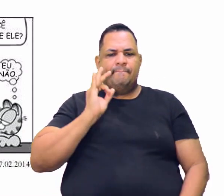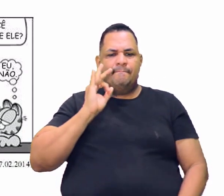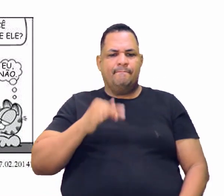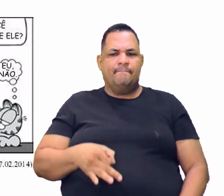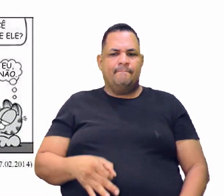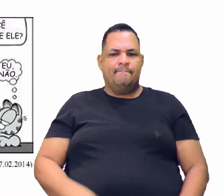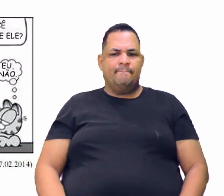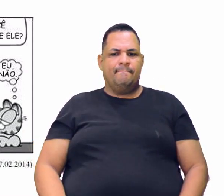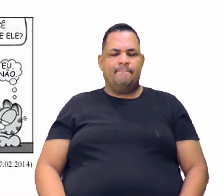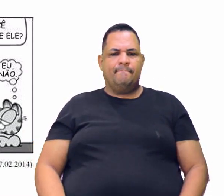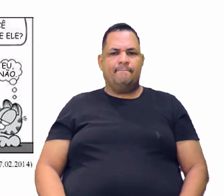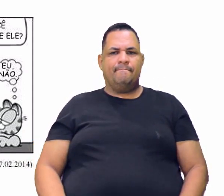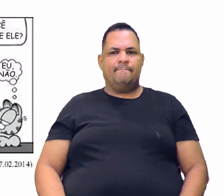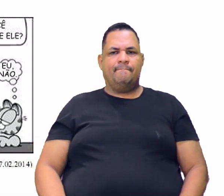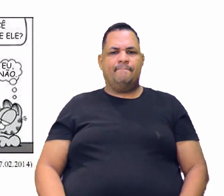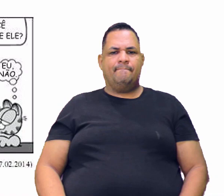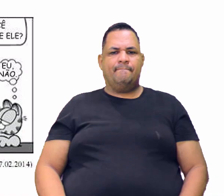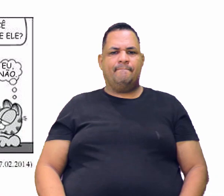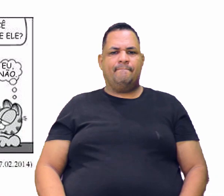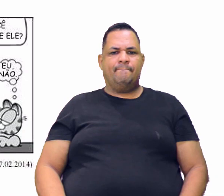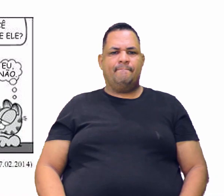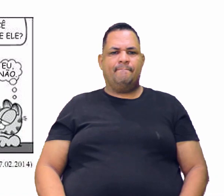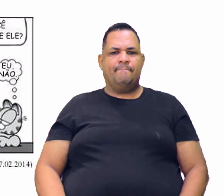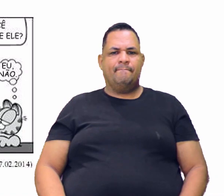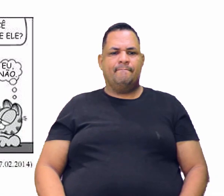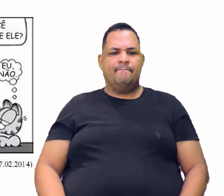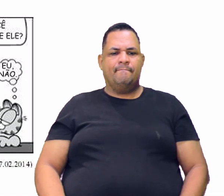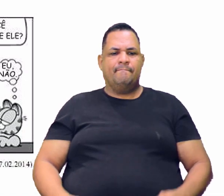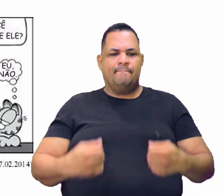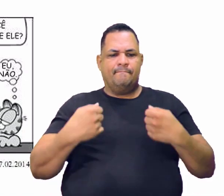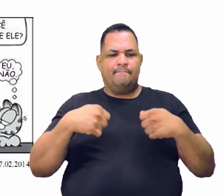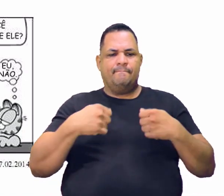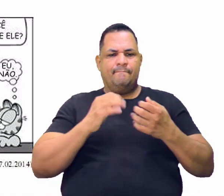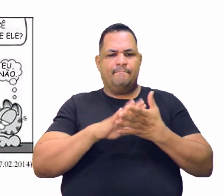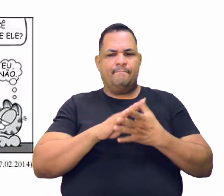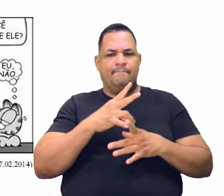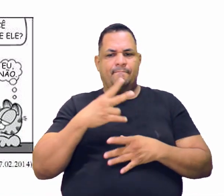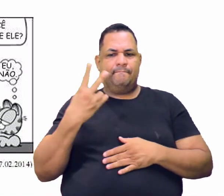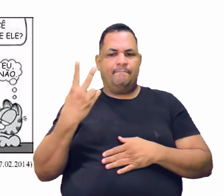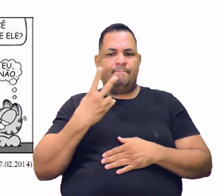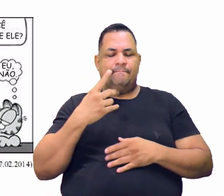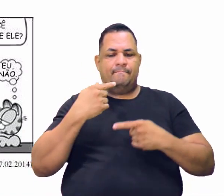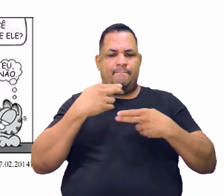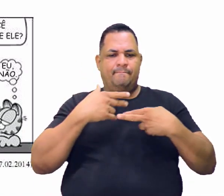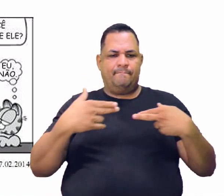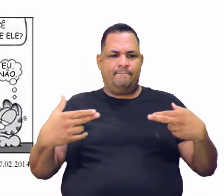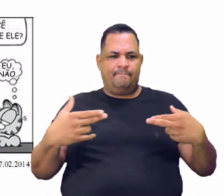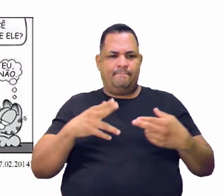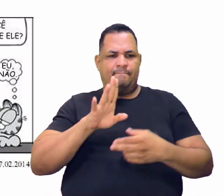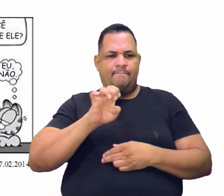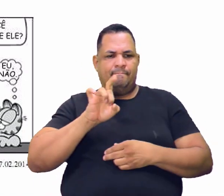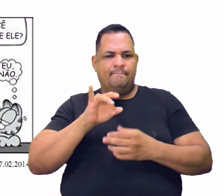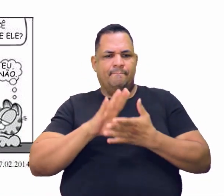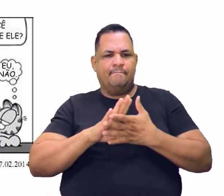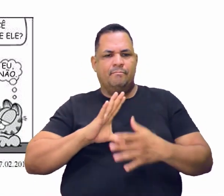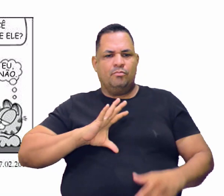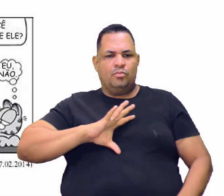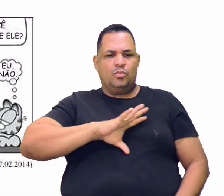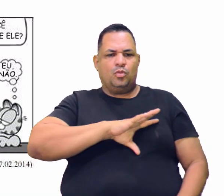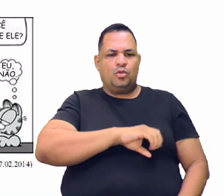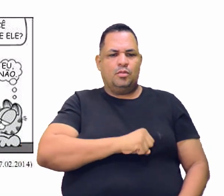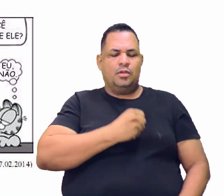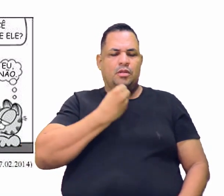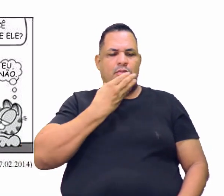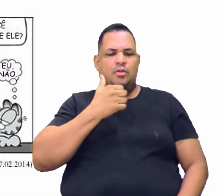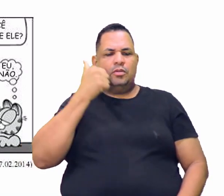Certinho? Então, vamos ver a outra. Eu só preciso de duas coisas, Liz. O amor de uma